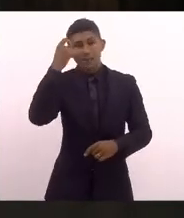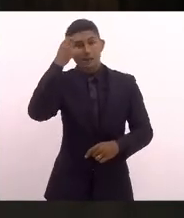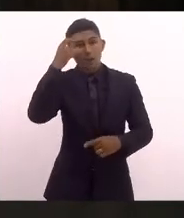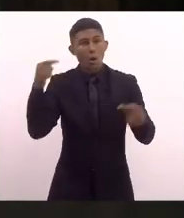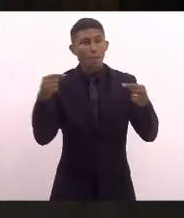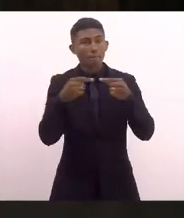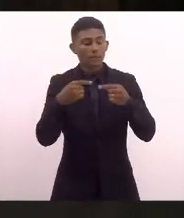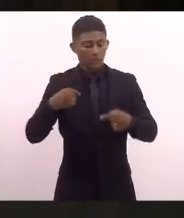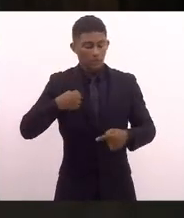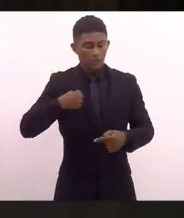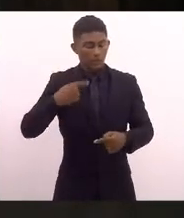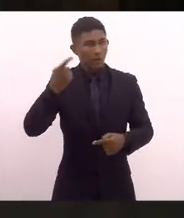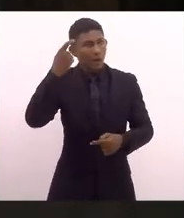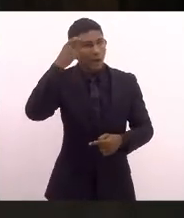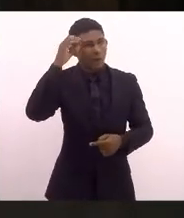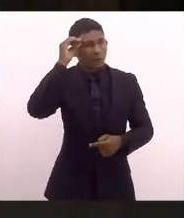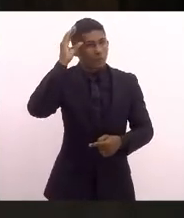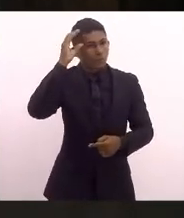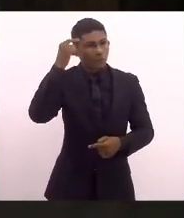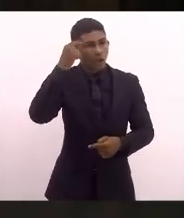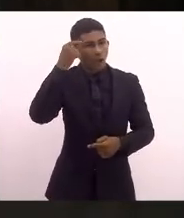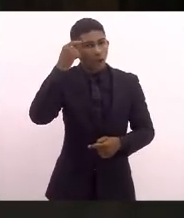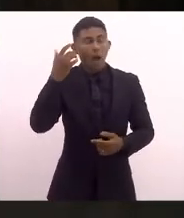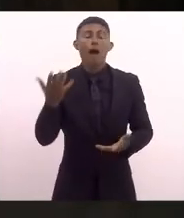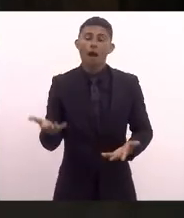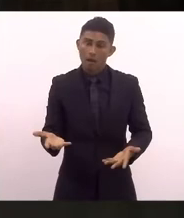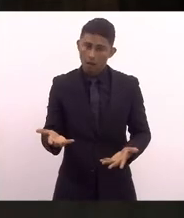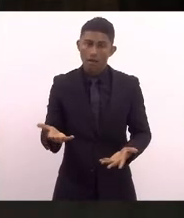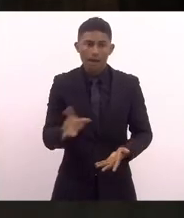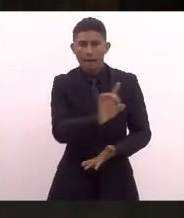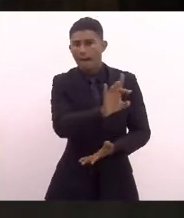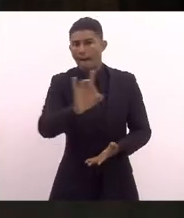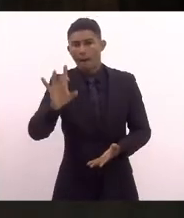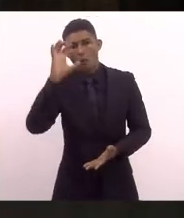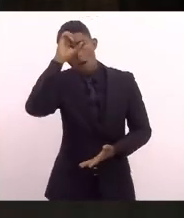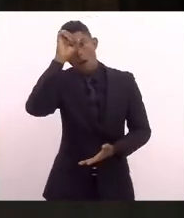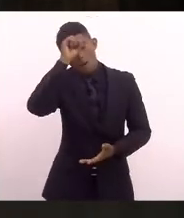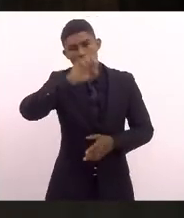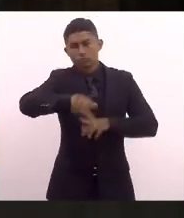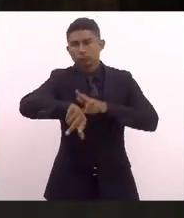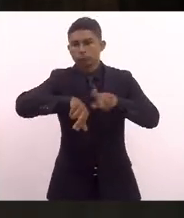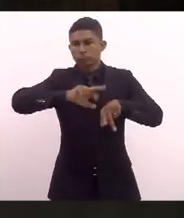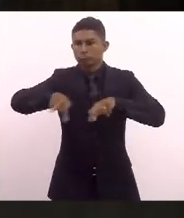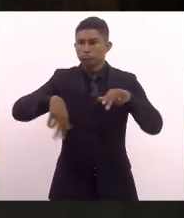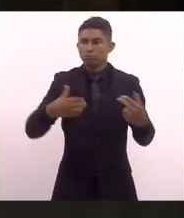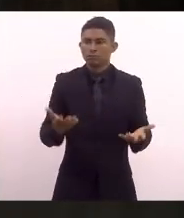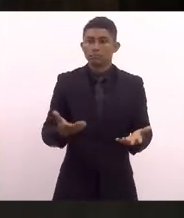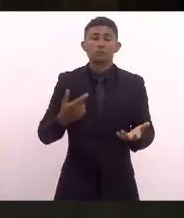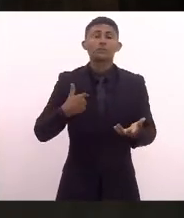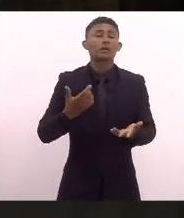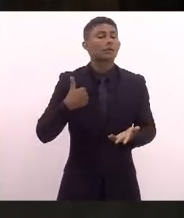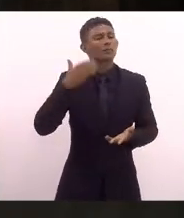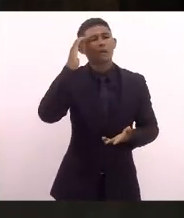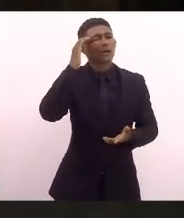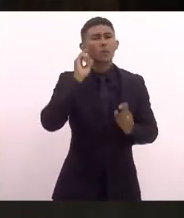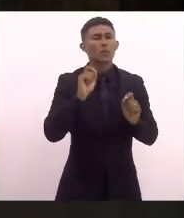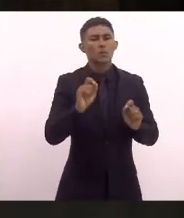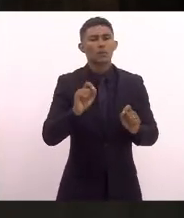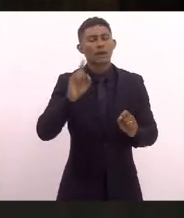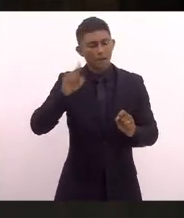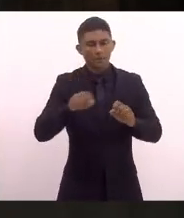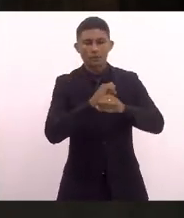né? Então, ele é subjetivo. Então, nesse entendimento, eu sei o que eu aprendi com essa